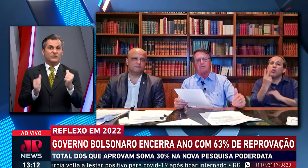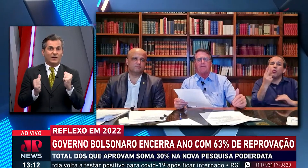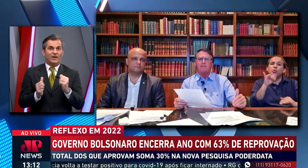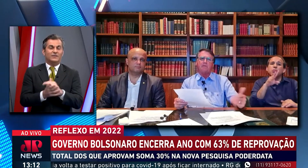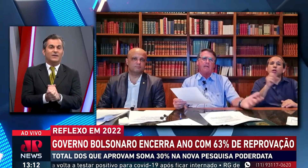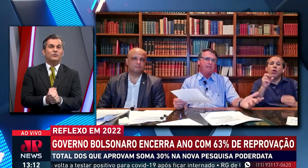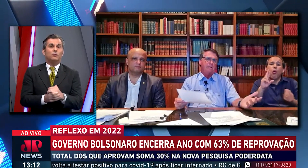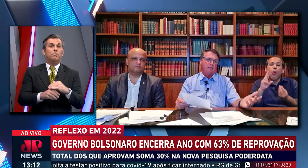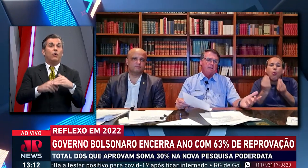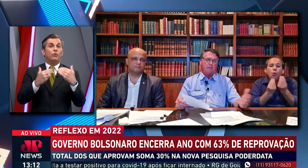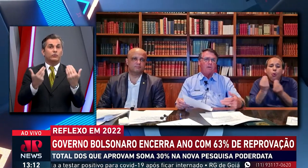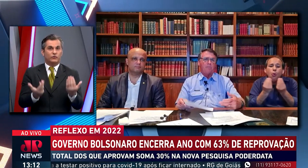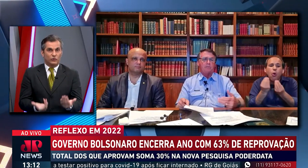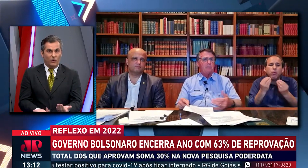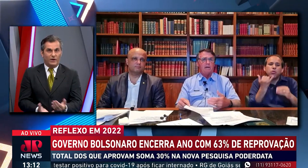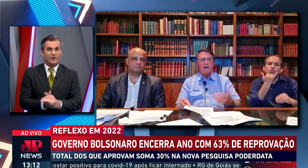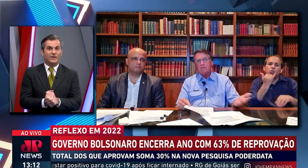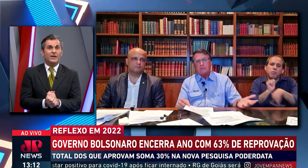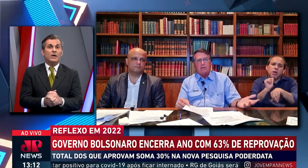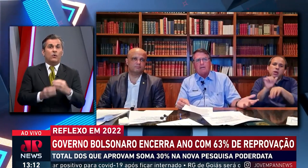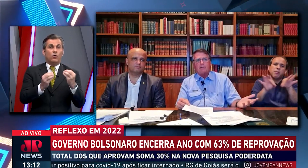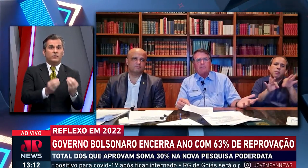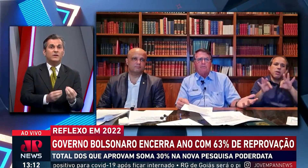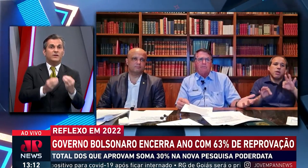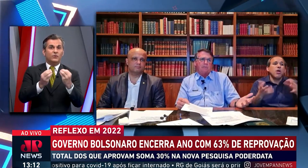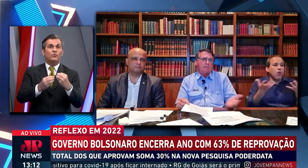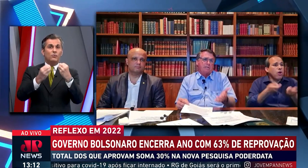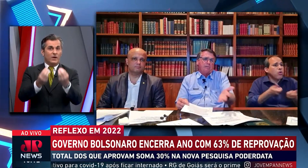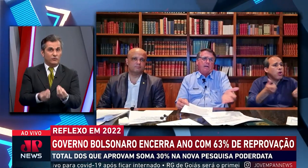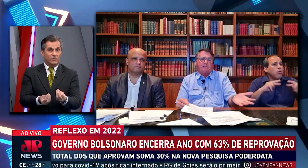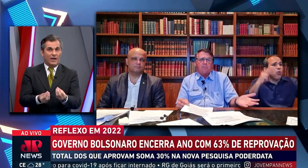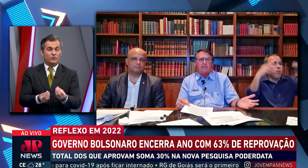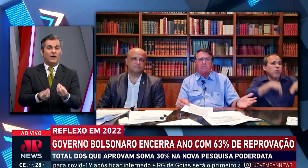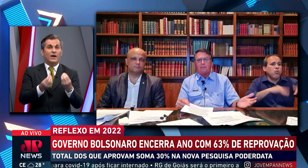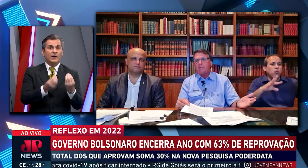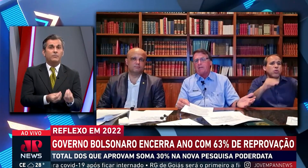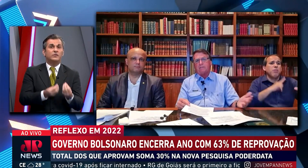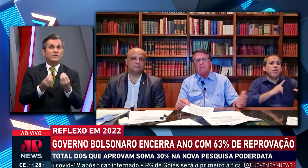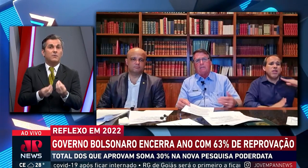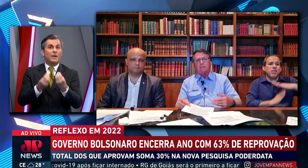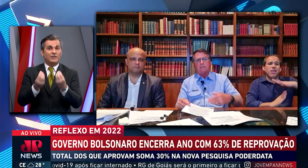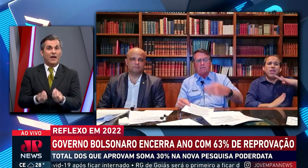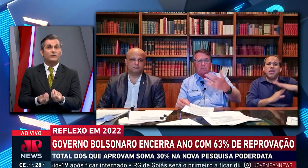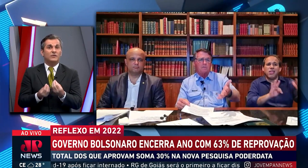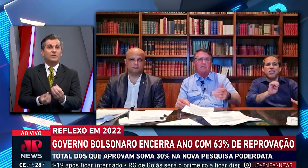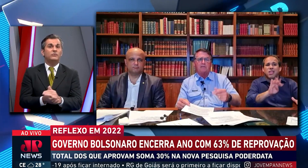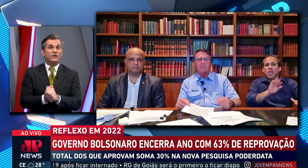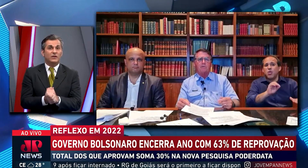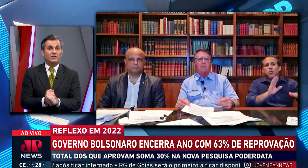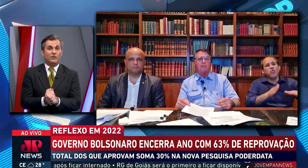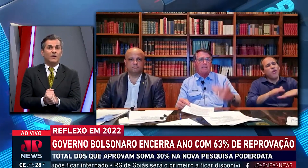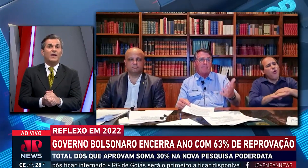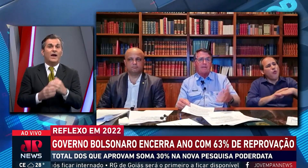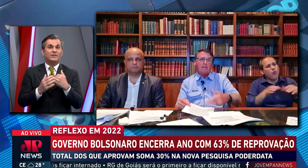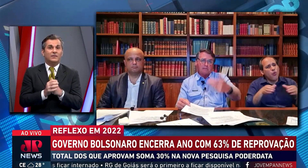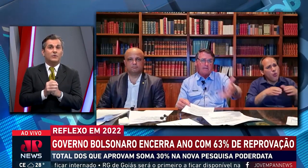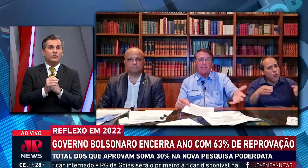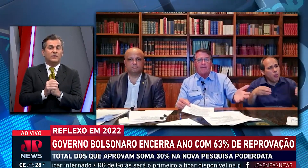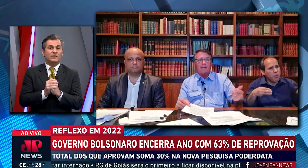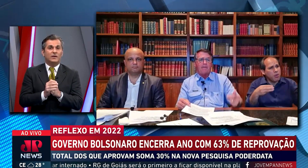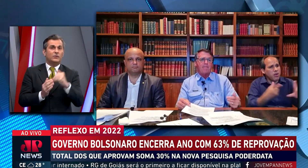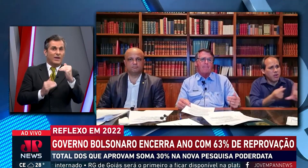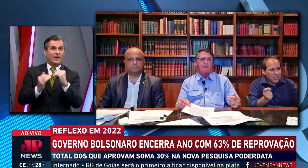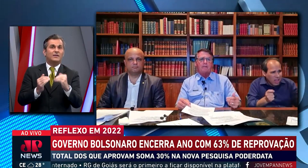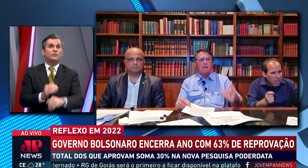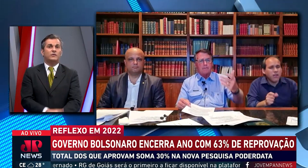fenômeno lá de trás, né, do Bolsodória, né, conseguiu um resultado. Ambos estão empatados em termos de rejeição, acima